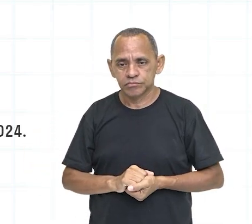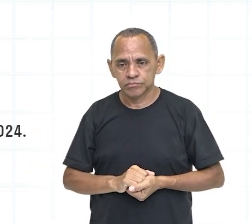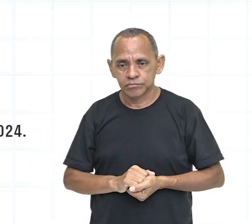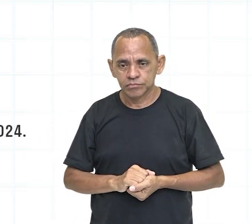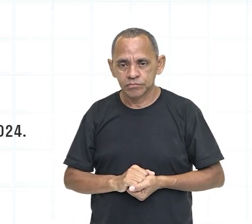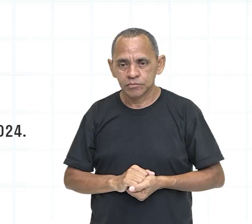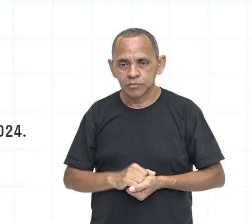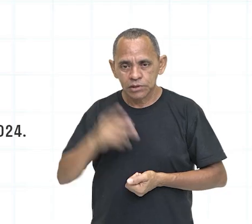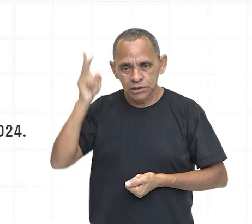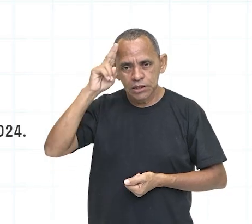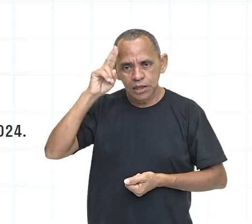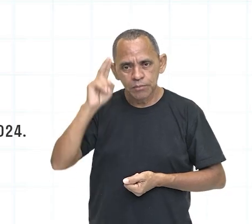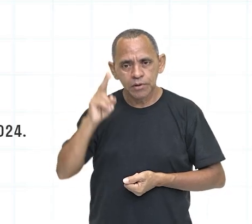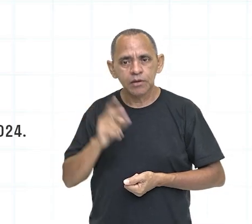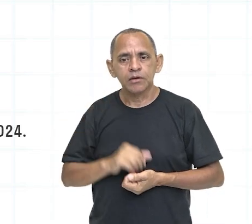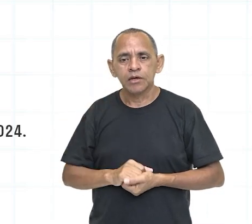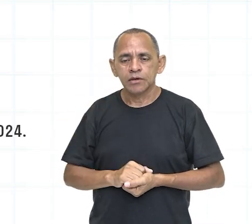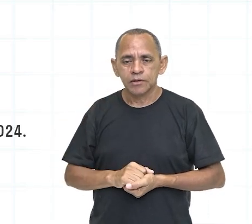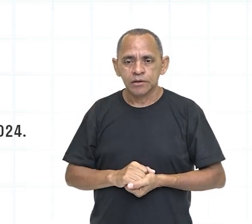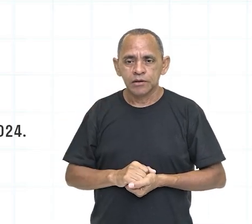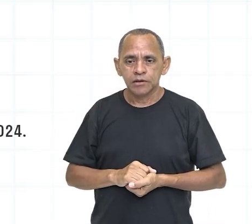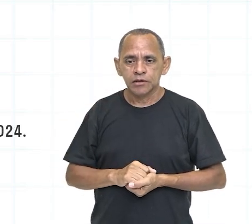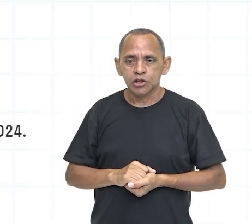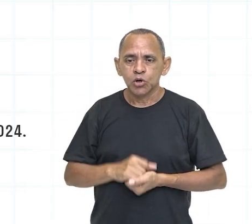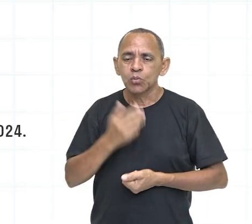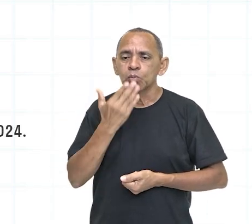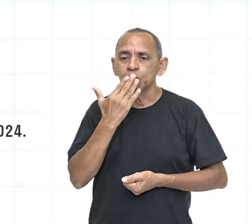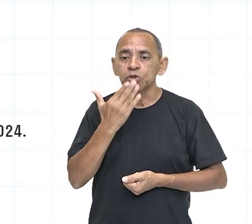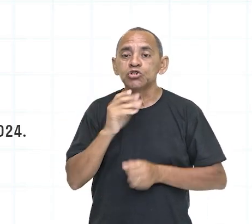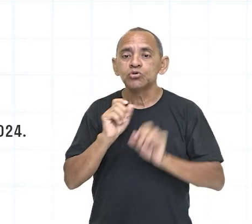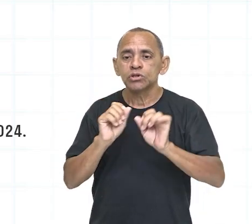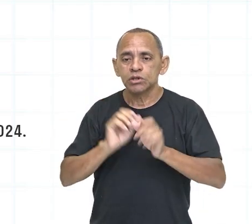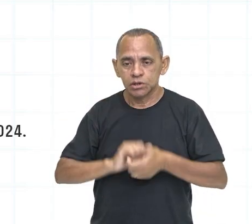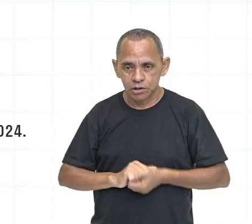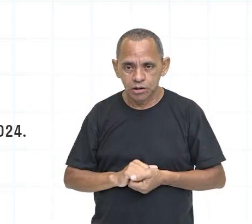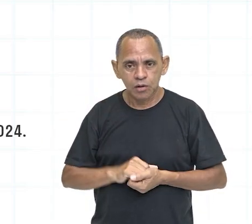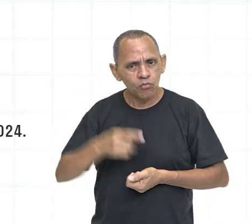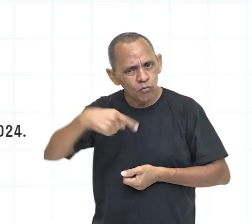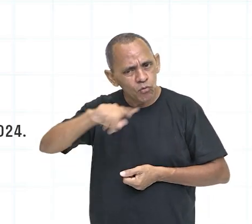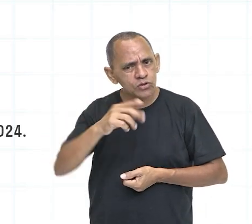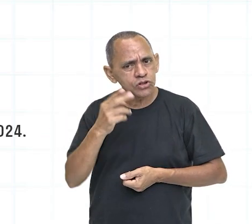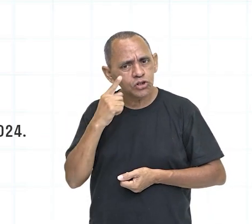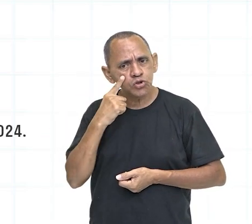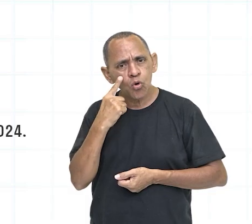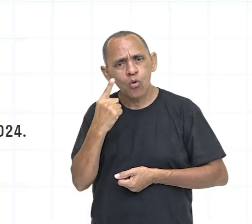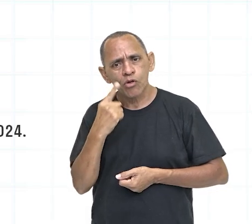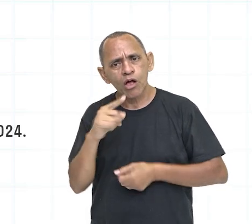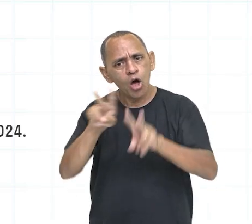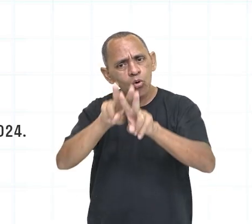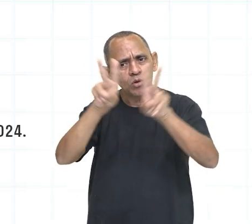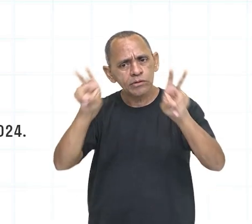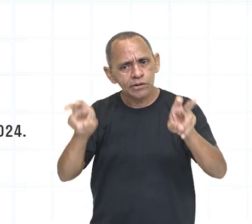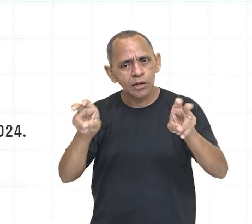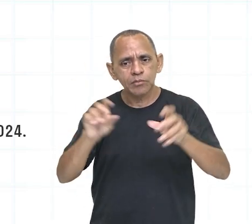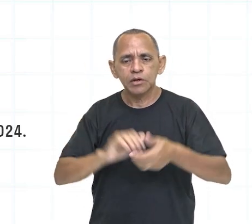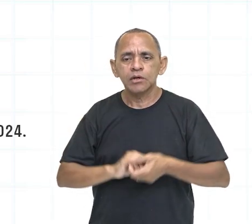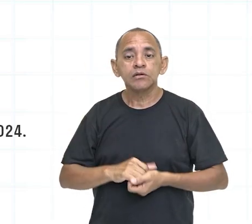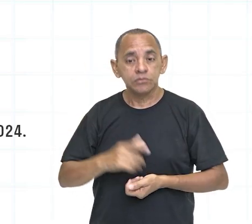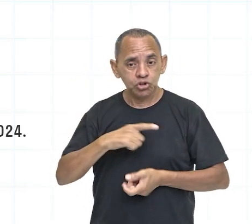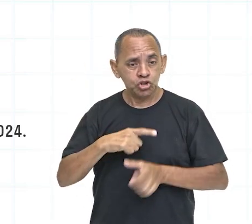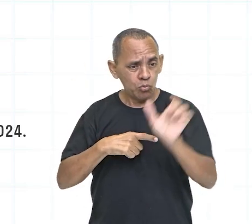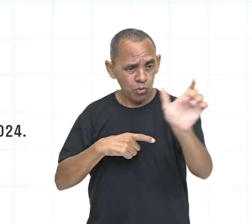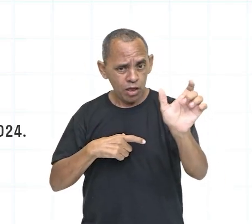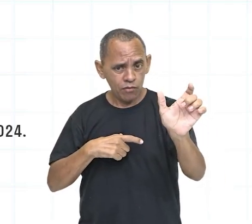para olhar o título do texto? Ele tinha uma palavra de global, tinha uma palavra em inglês e tinha a palavra colonialismo, não é